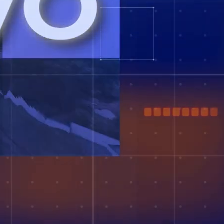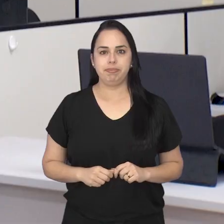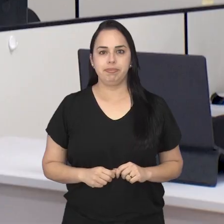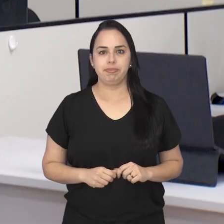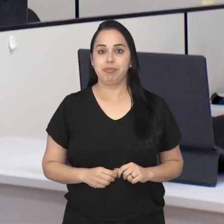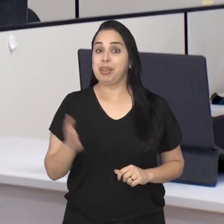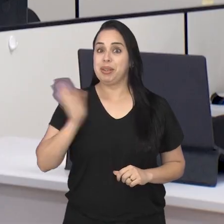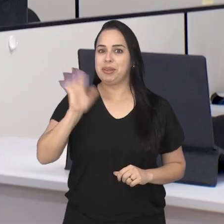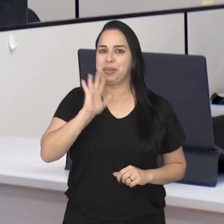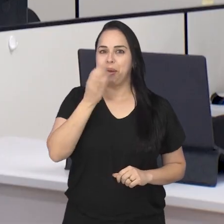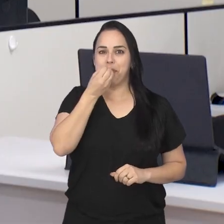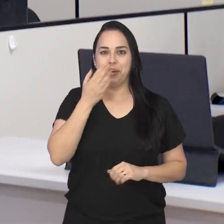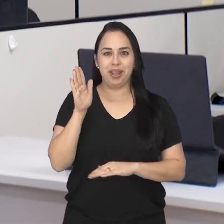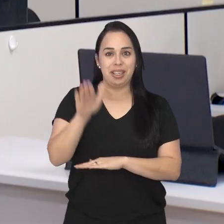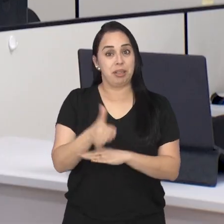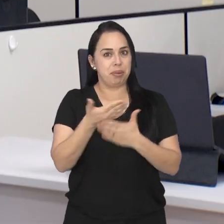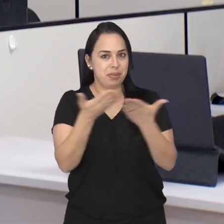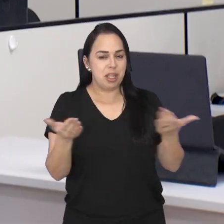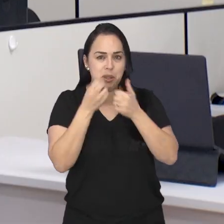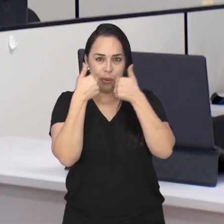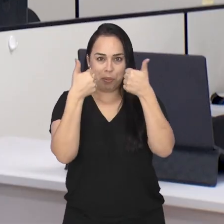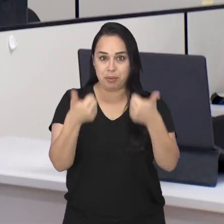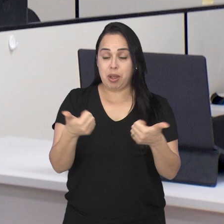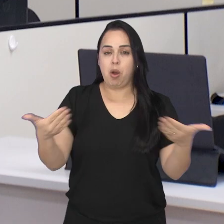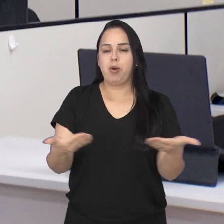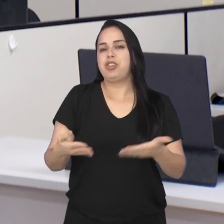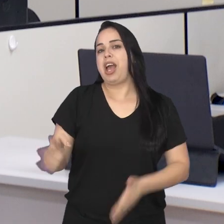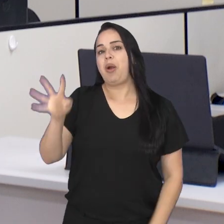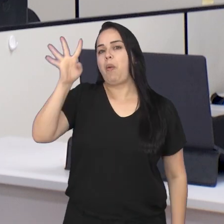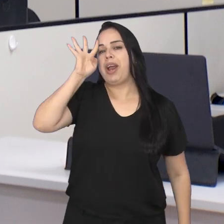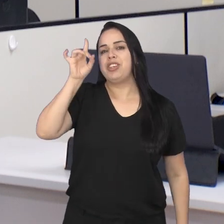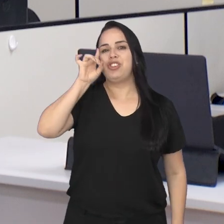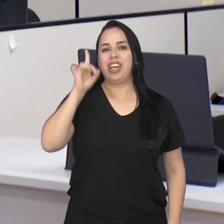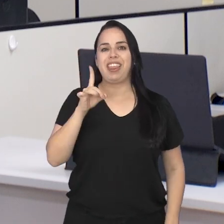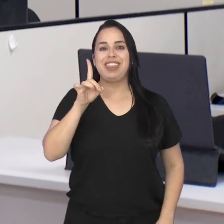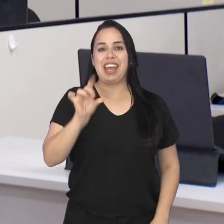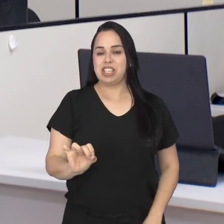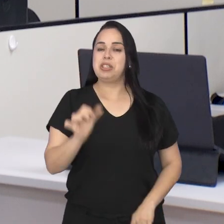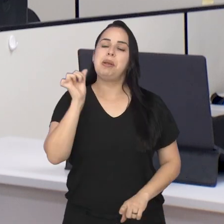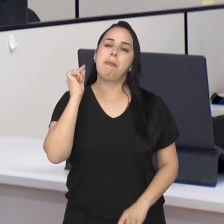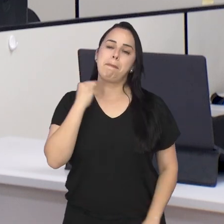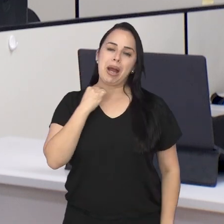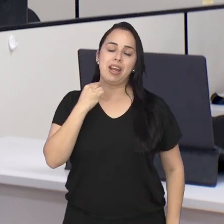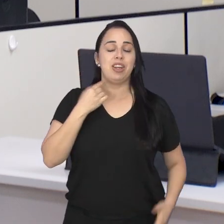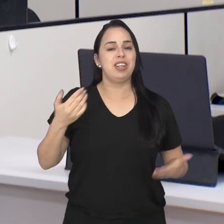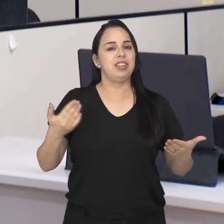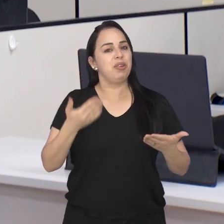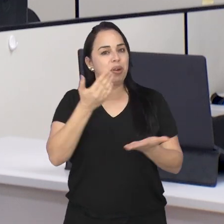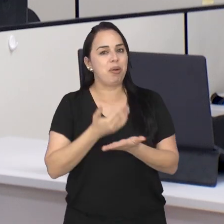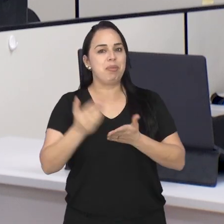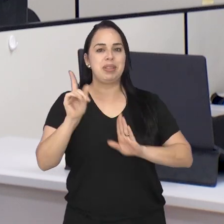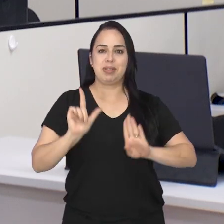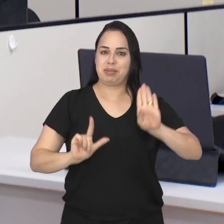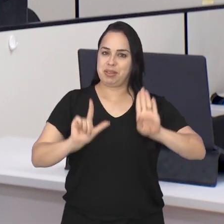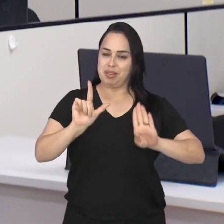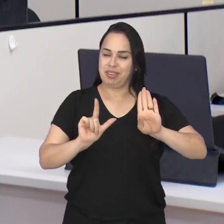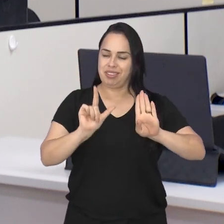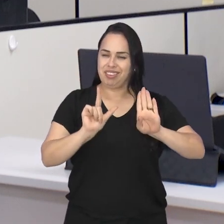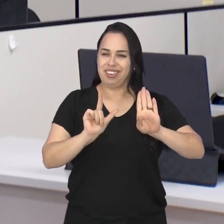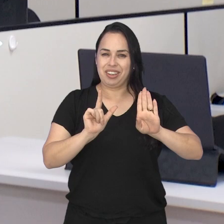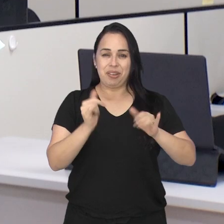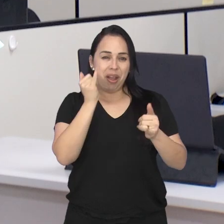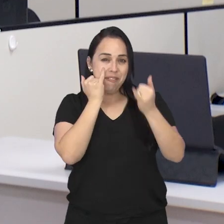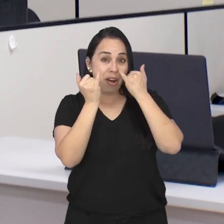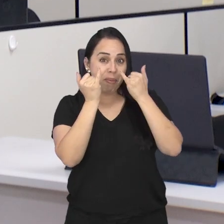Olá boa tarde para você tudo bem por aí hoje é quarta-feira dia 10 de Maio e esse é o boletim legislativo que tá chegando